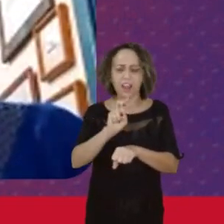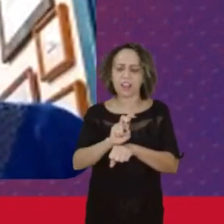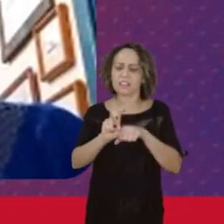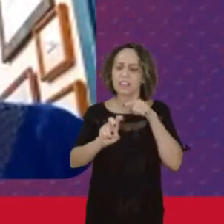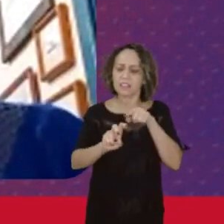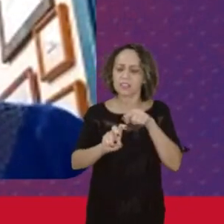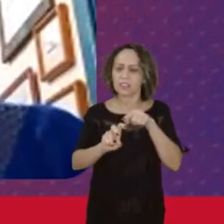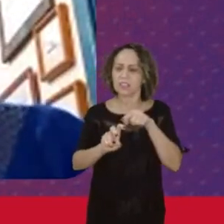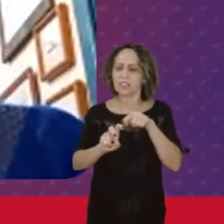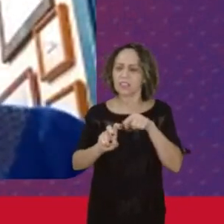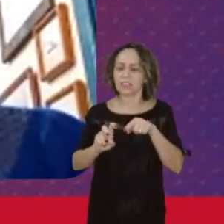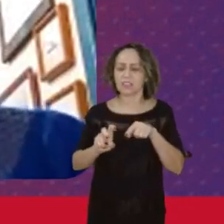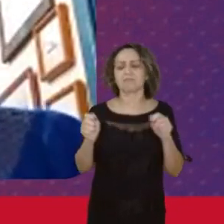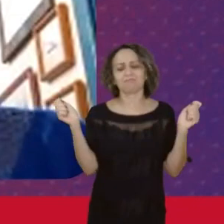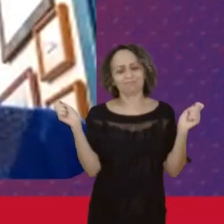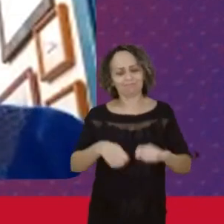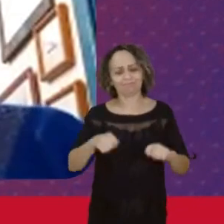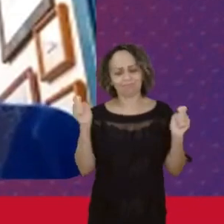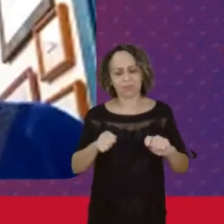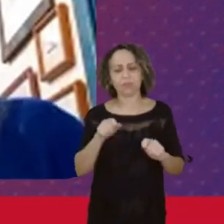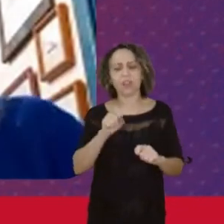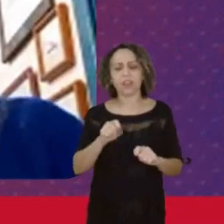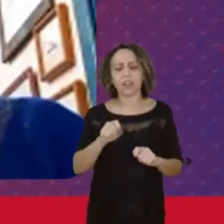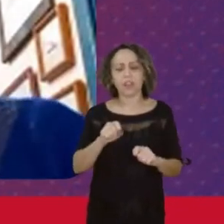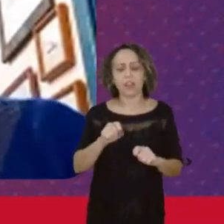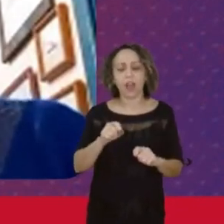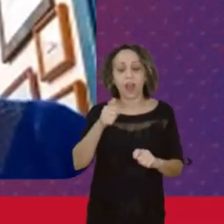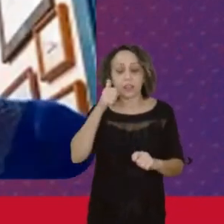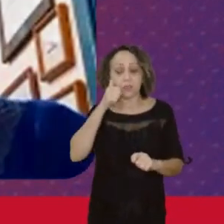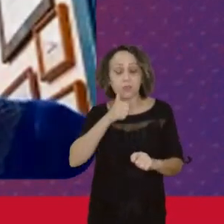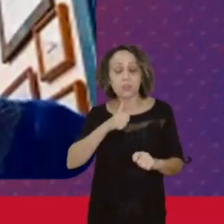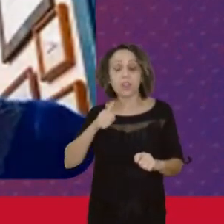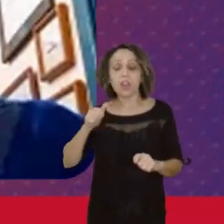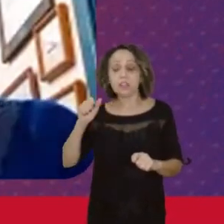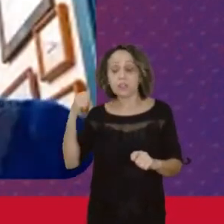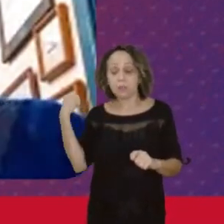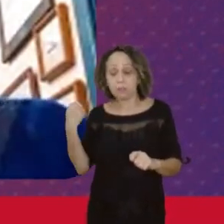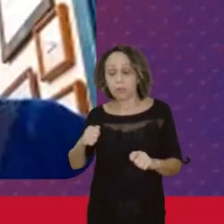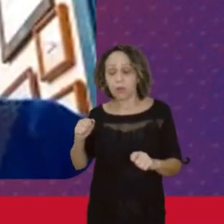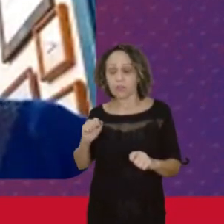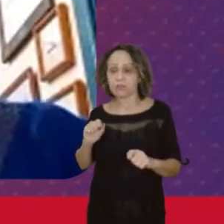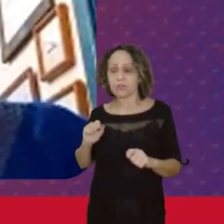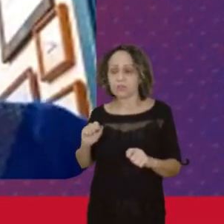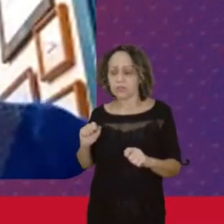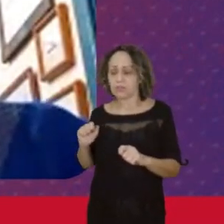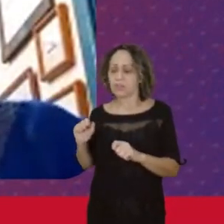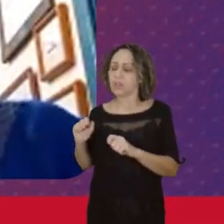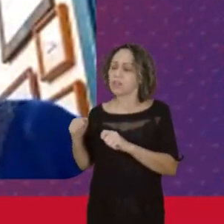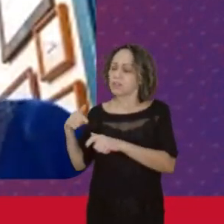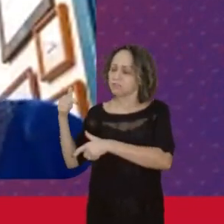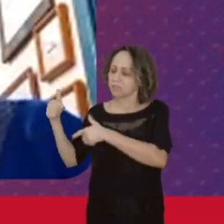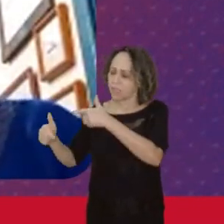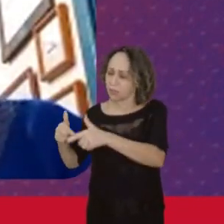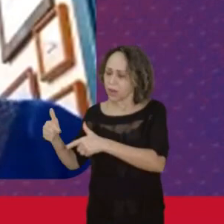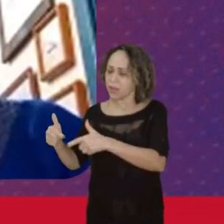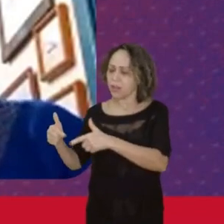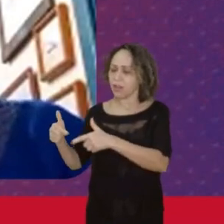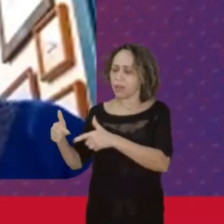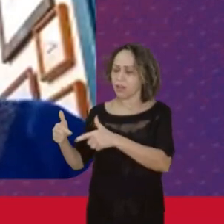necessárias demais são necessárias, né, para que as mulheres possam sair de casa, né,